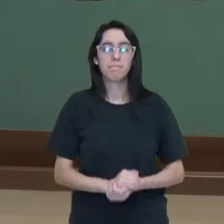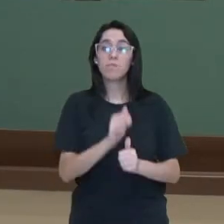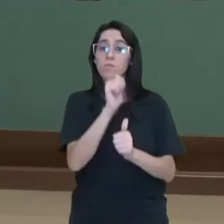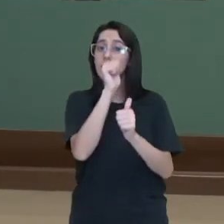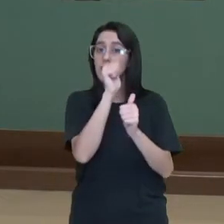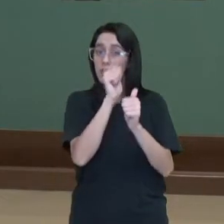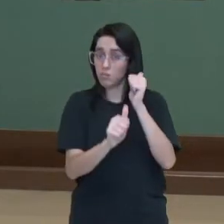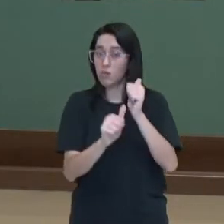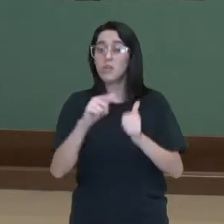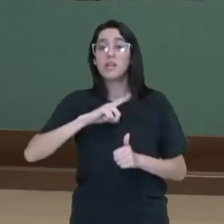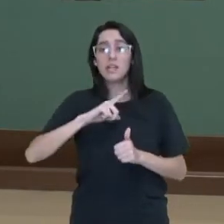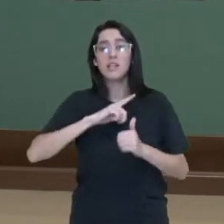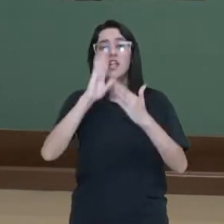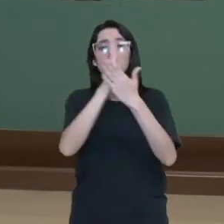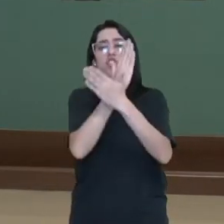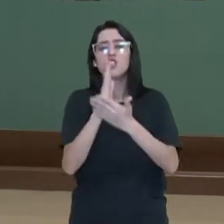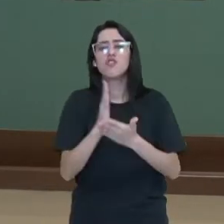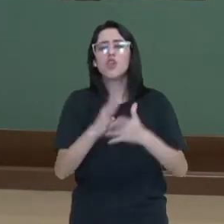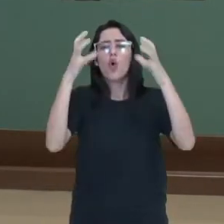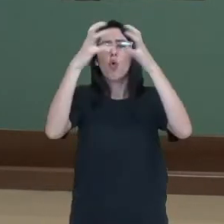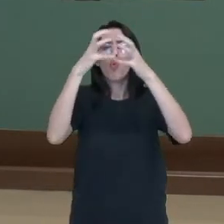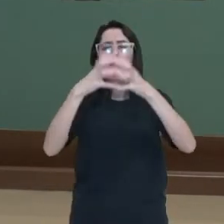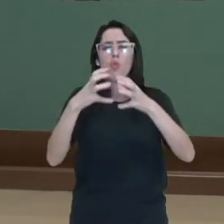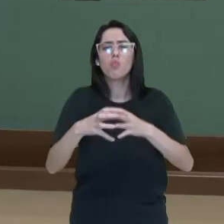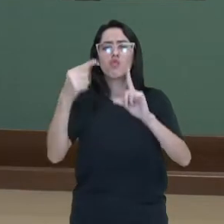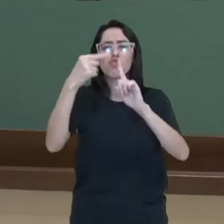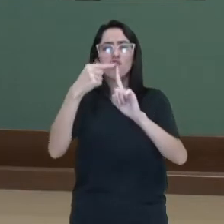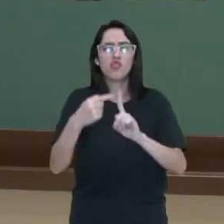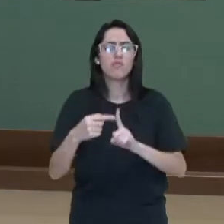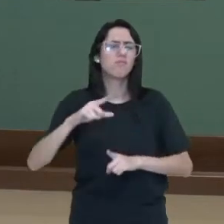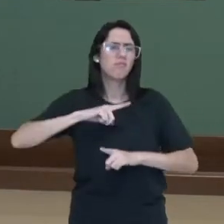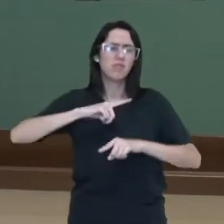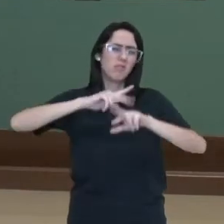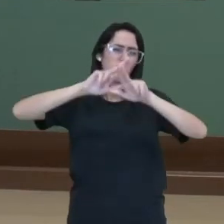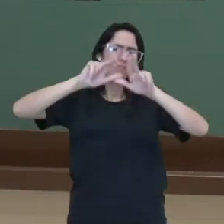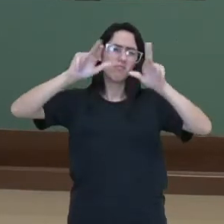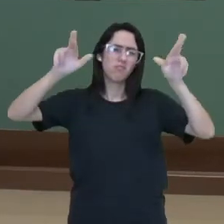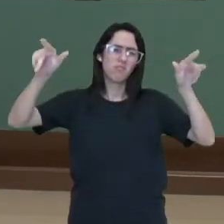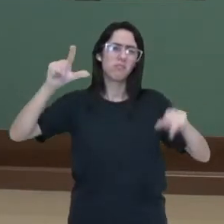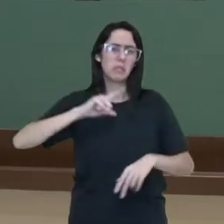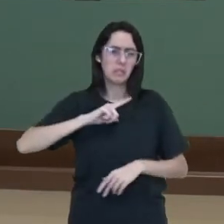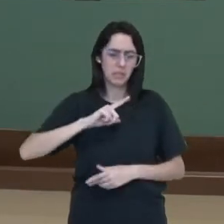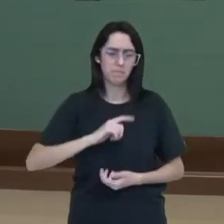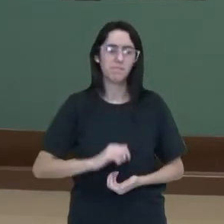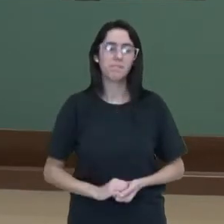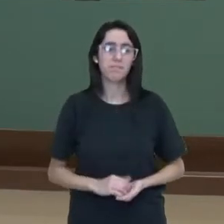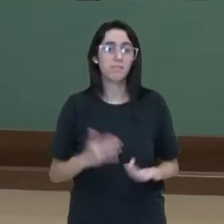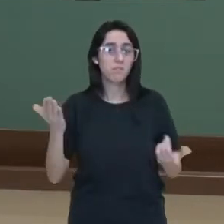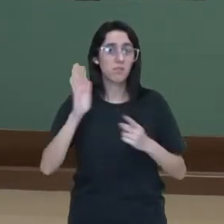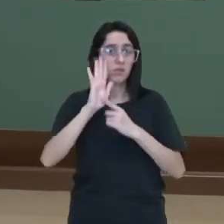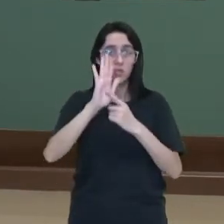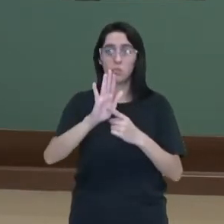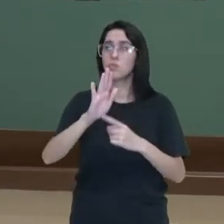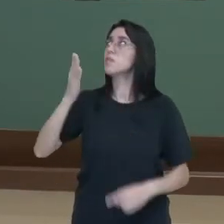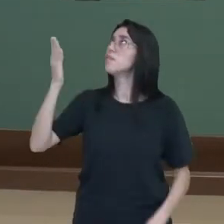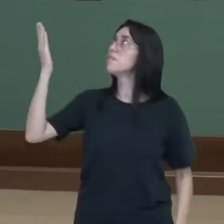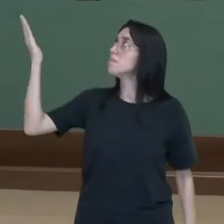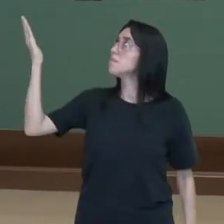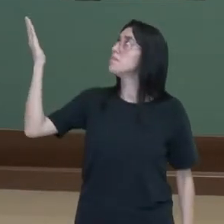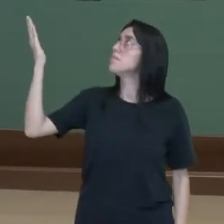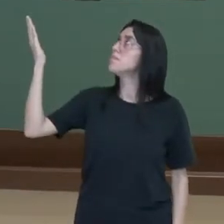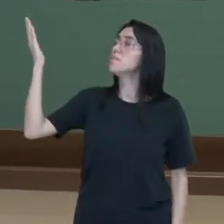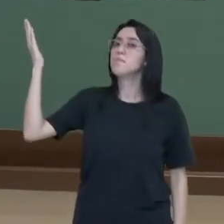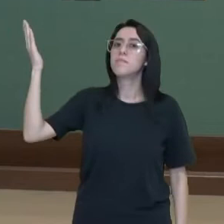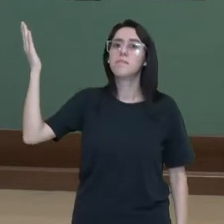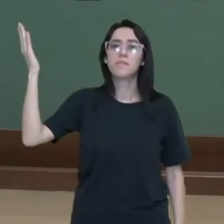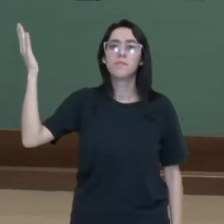são divididos em várias categorias, né? Existem várias divisões também. Eu trouxe aqui uma divisão que é